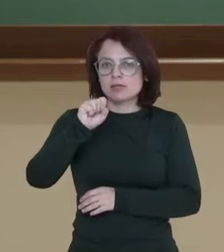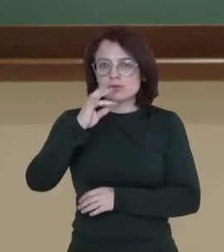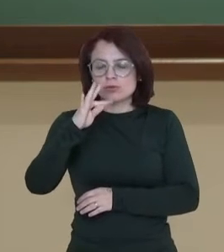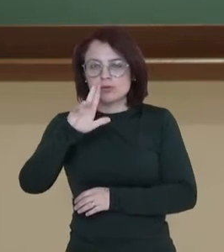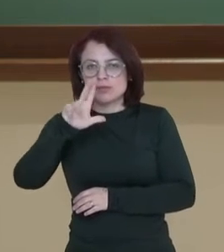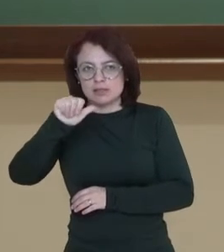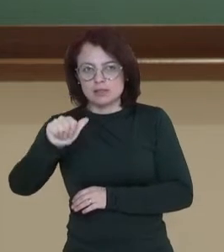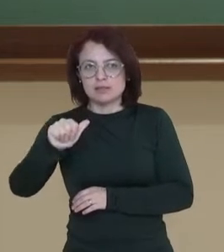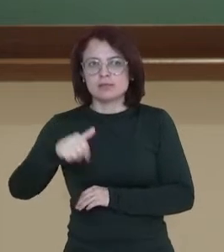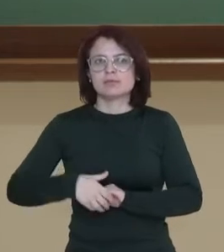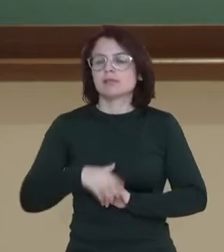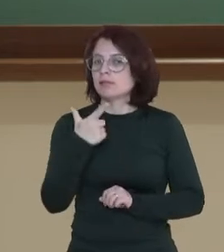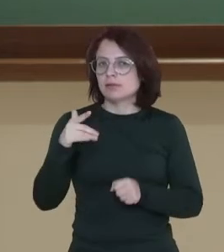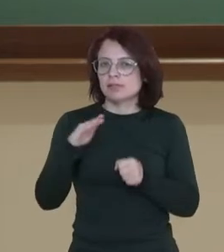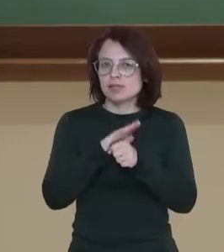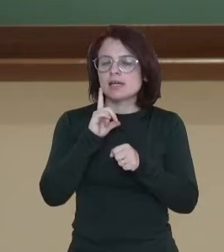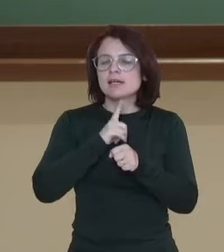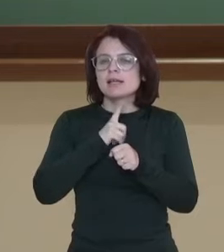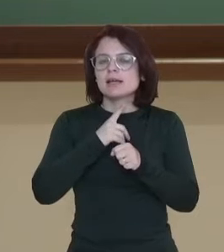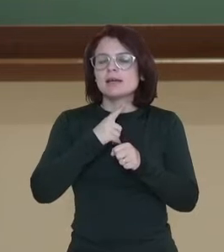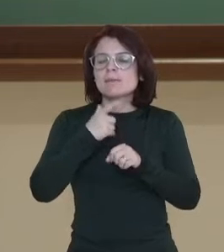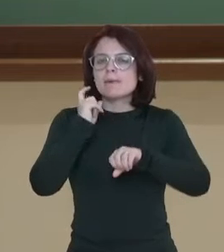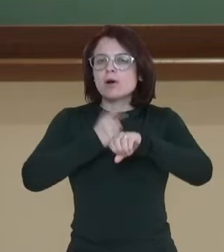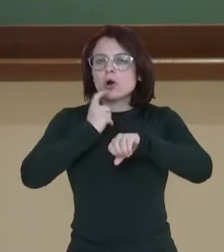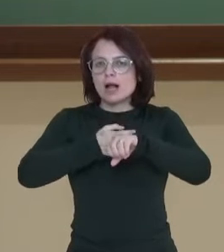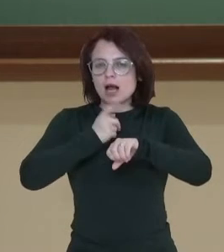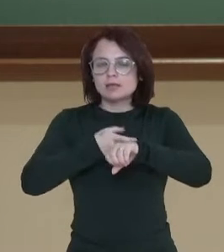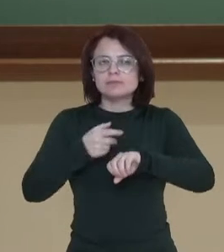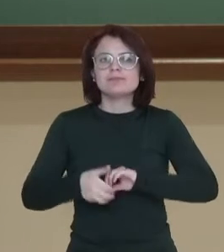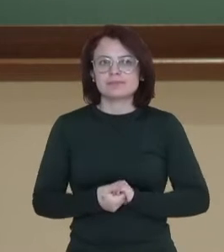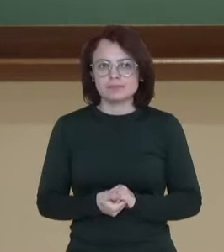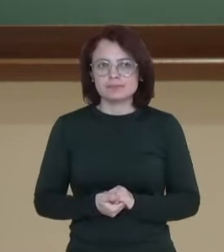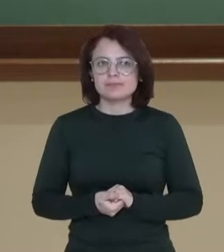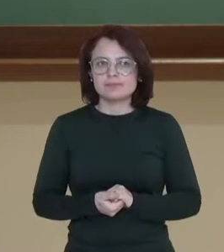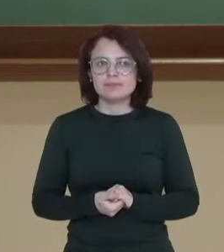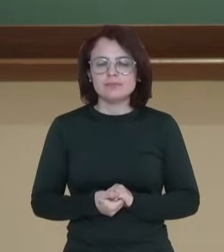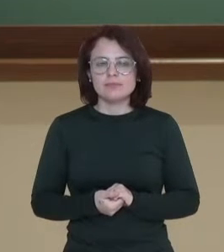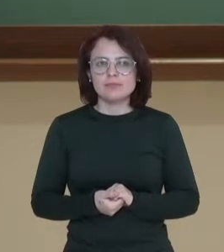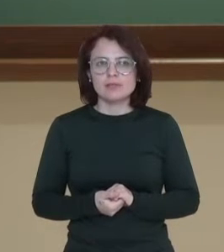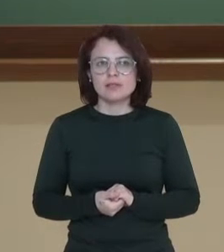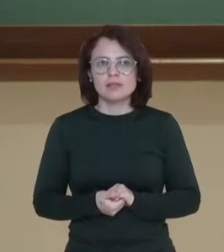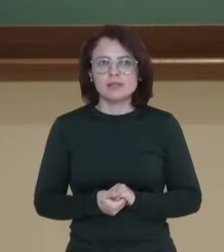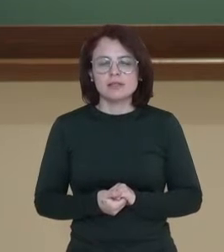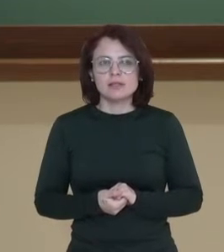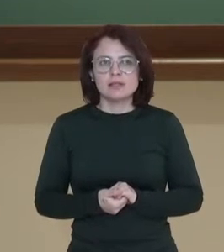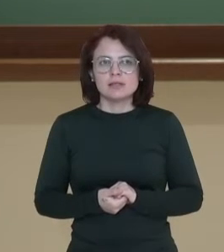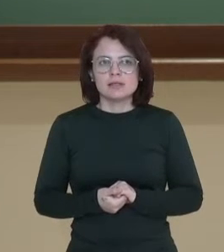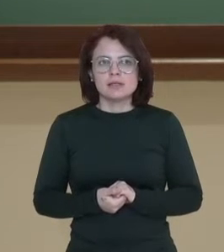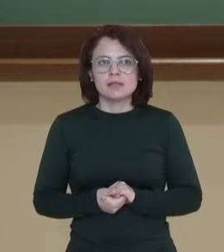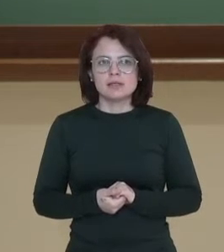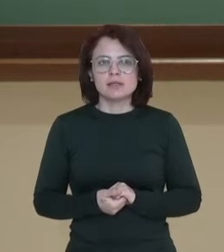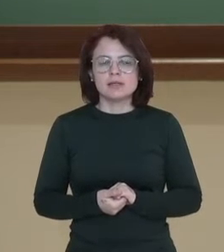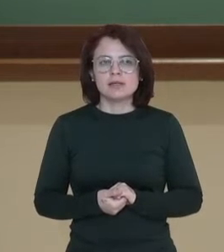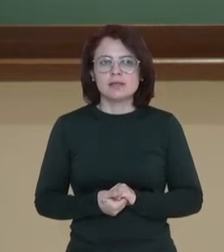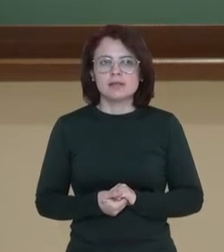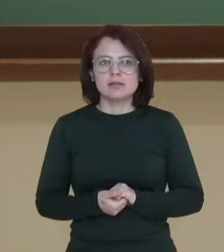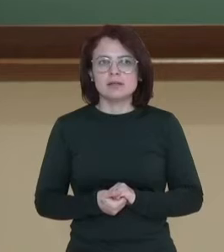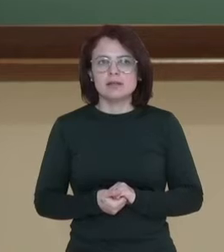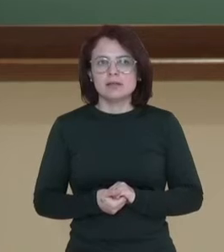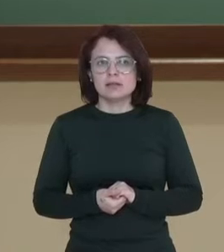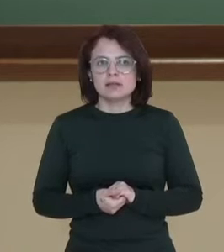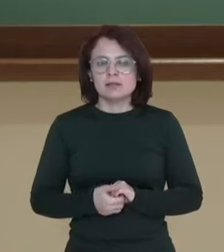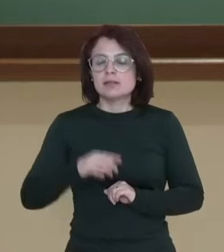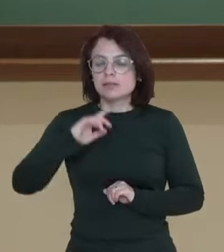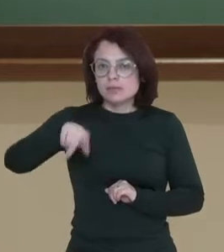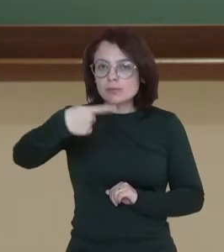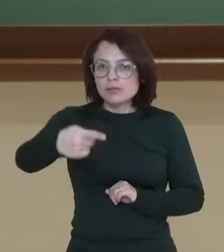ela é mais oca, ok? Que daí as células se arranjam mais para as laterais, ok? Depois ela vai sofrer um processo